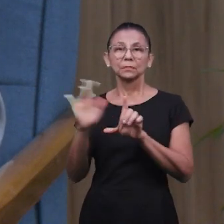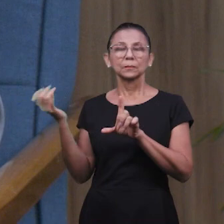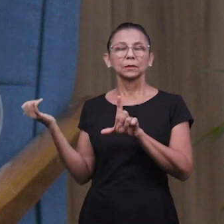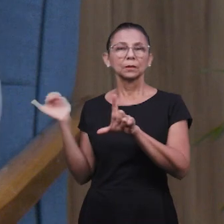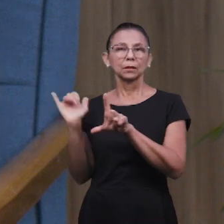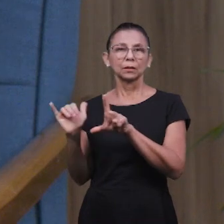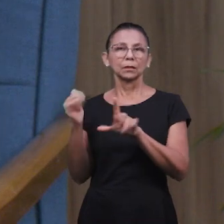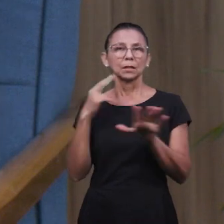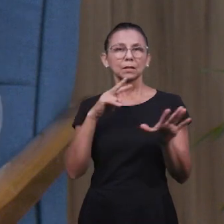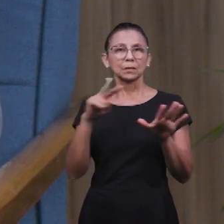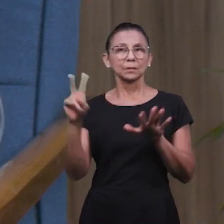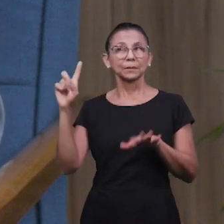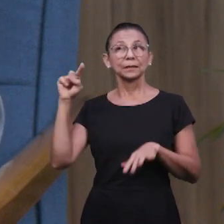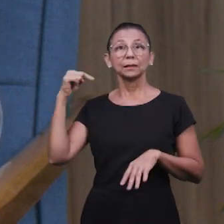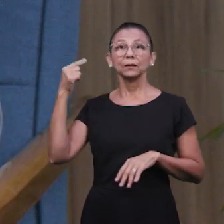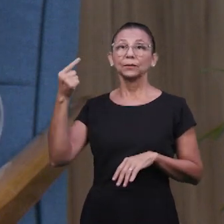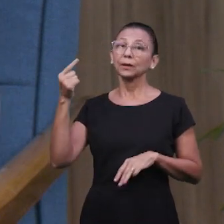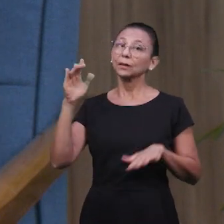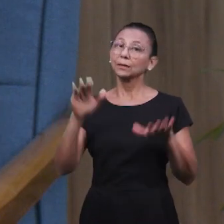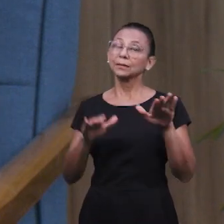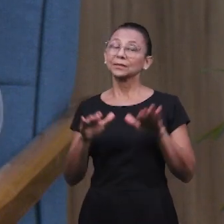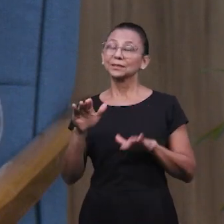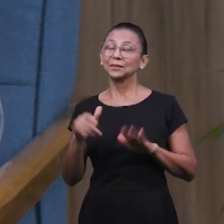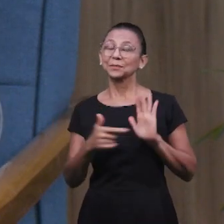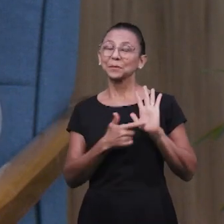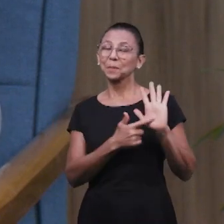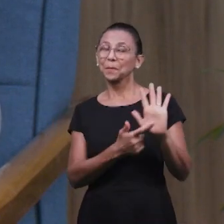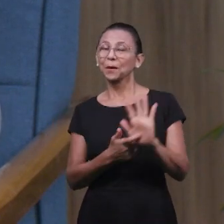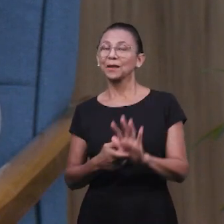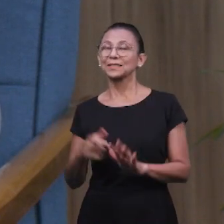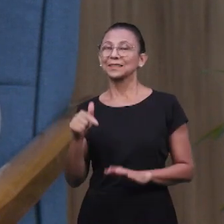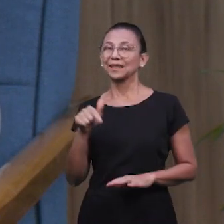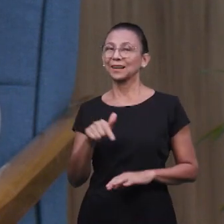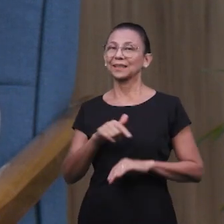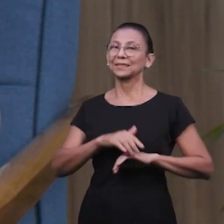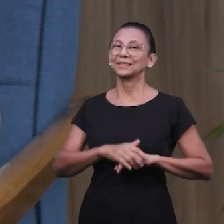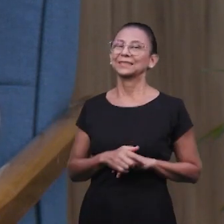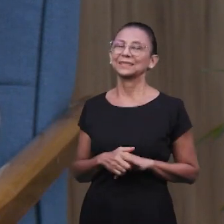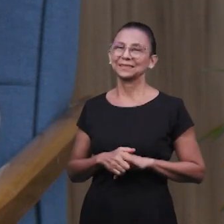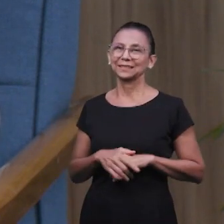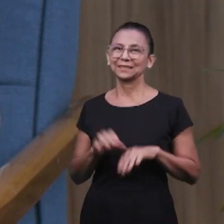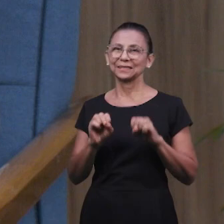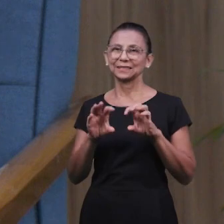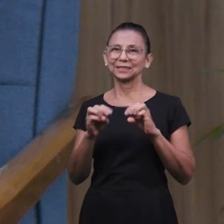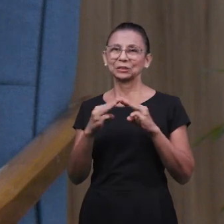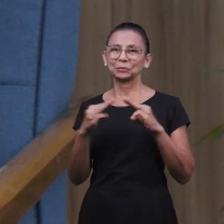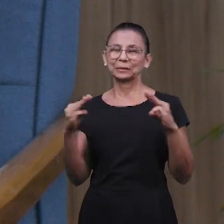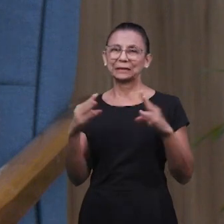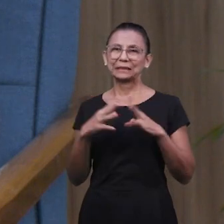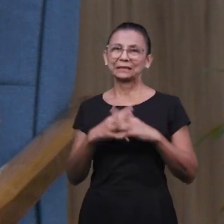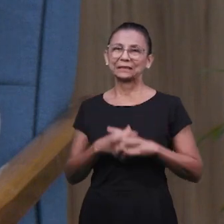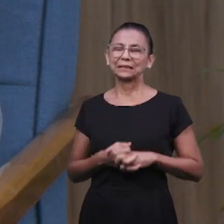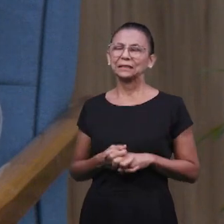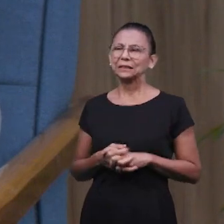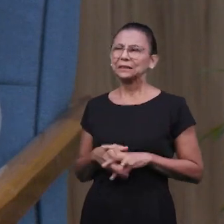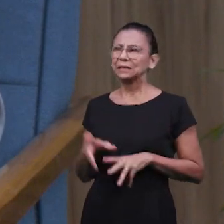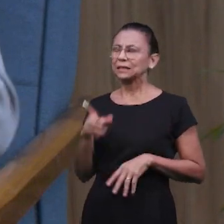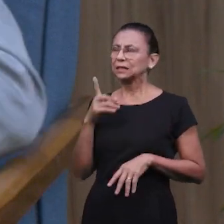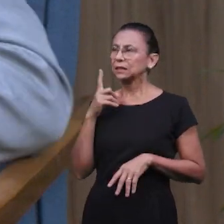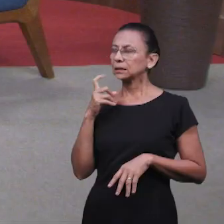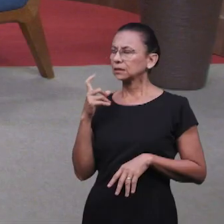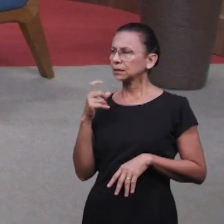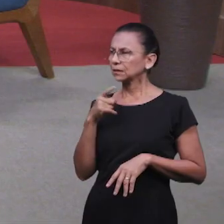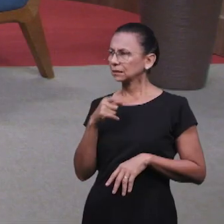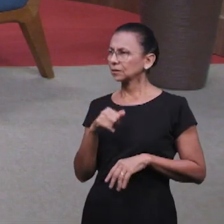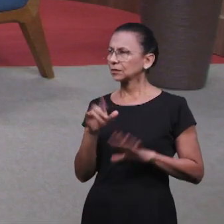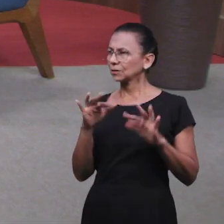para o QR Code. Na semana que vem, quem sabe, a sua mensagem vai ser exibida aqui no quadro Lições do Manaim. Achei